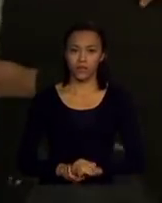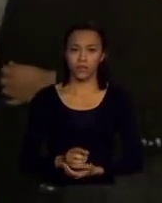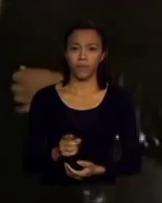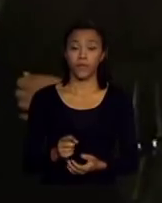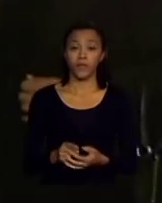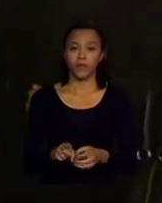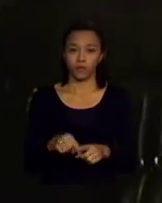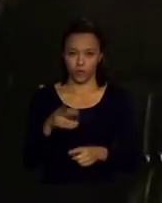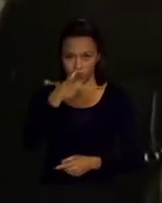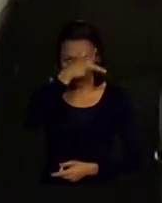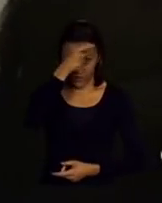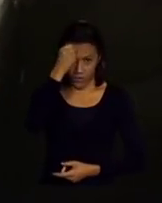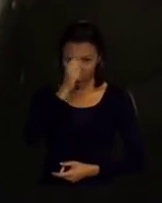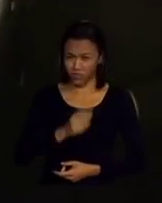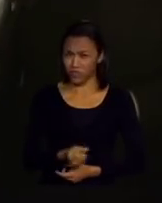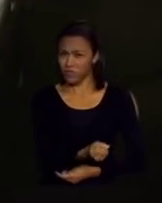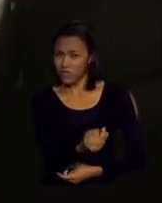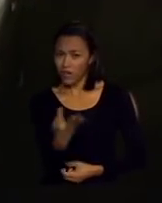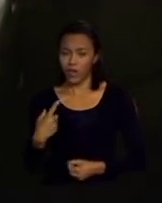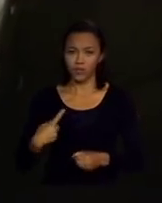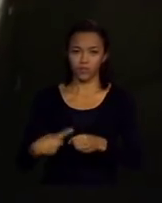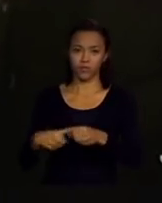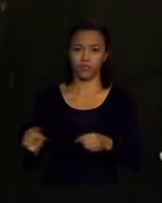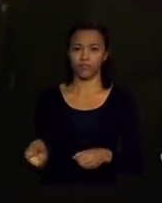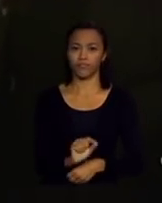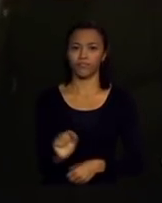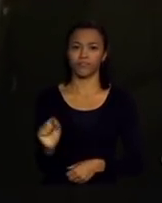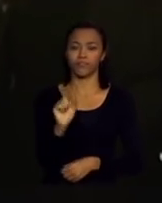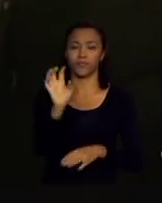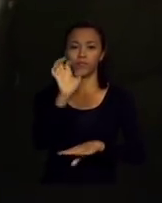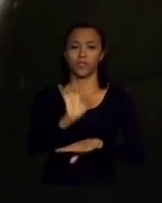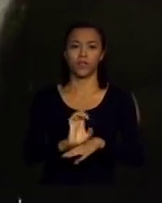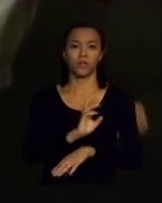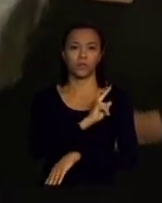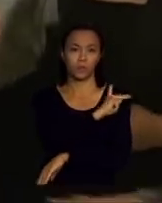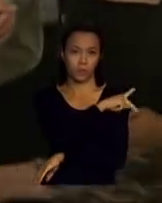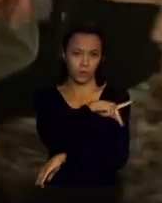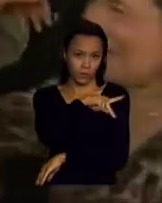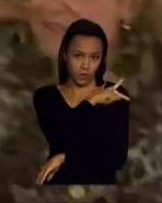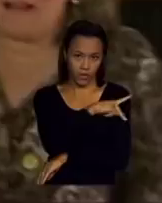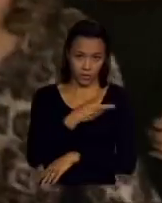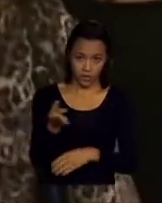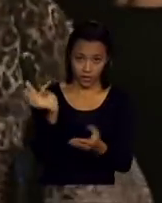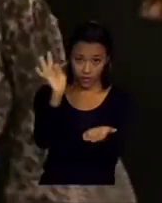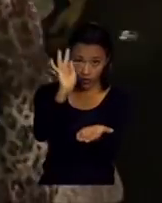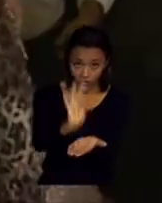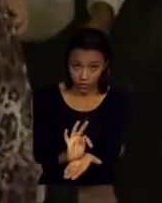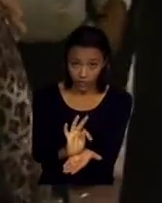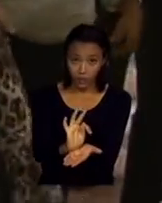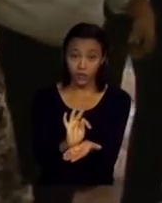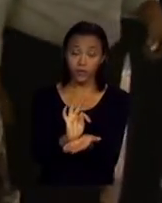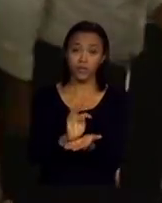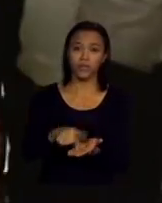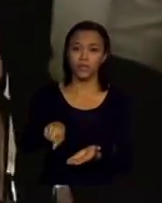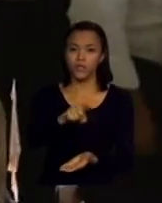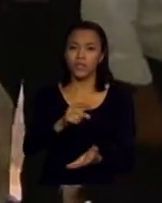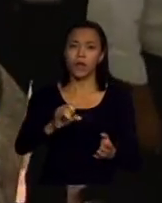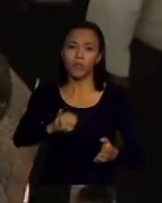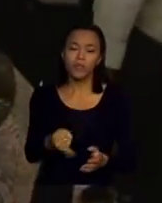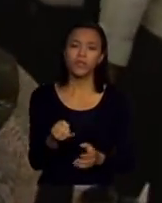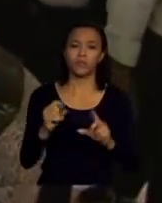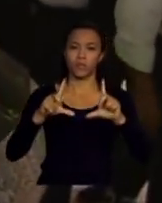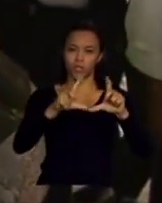prefeitos de vários municípios do Piauí. Ela está em Teresina e posa para fotos com esses